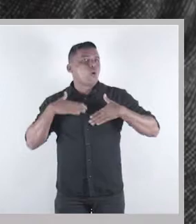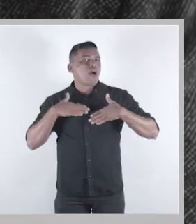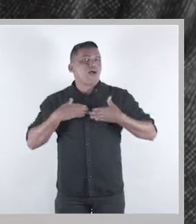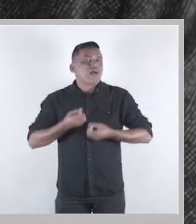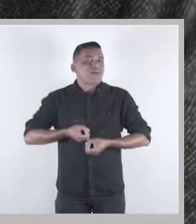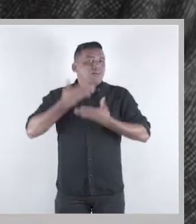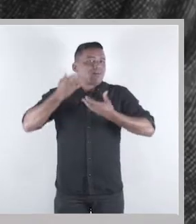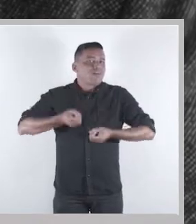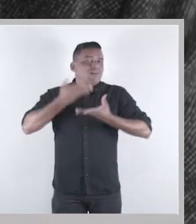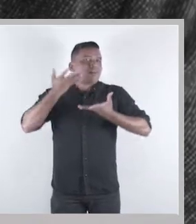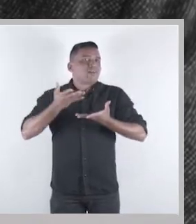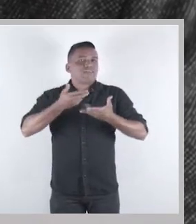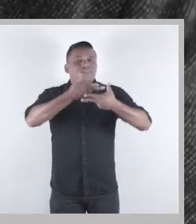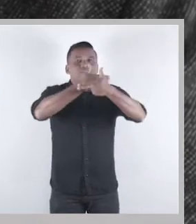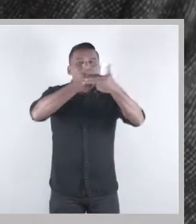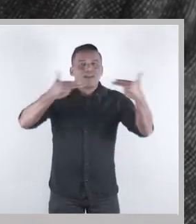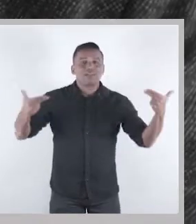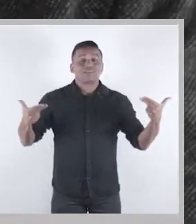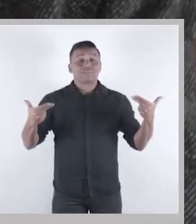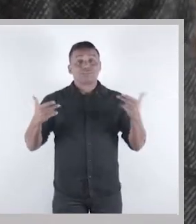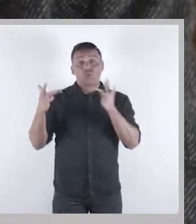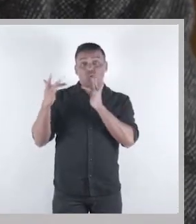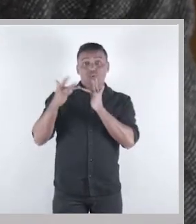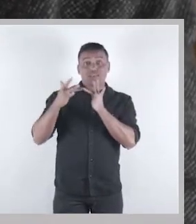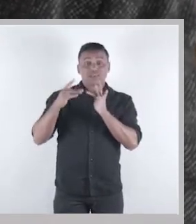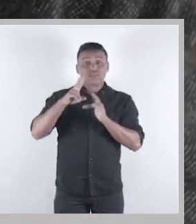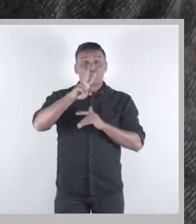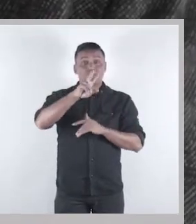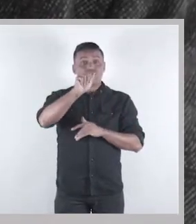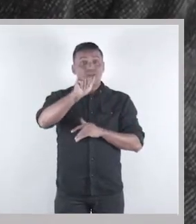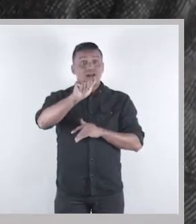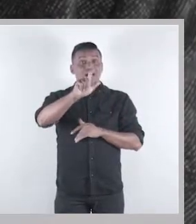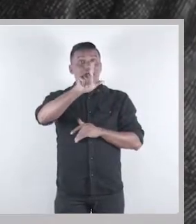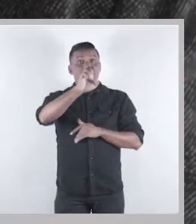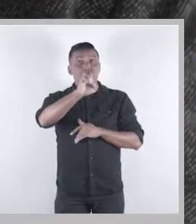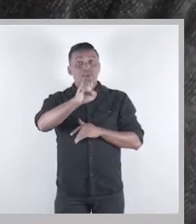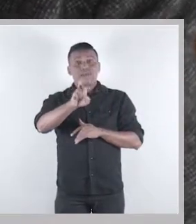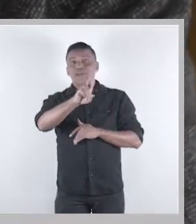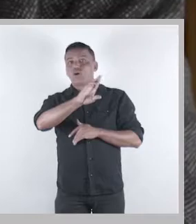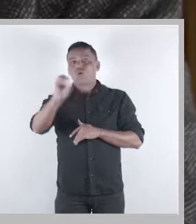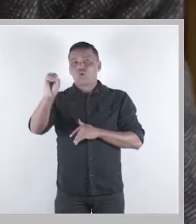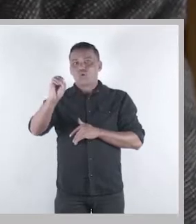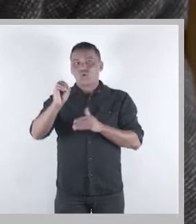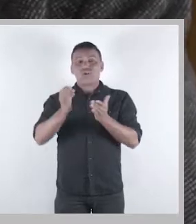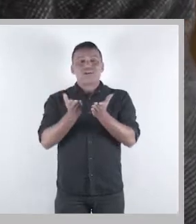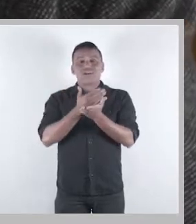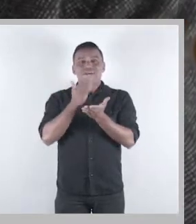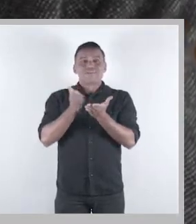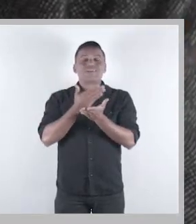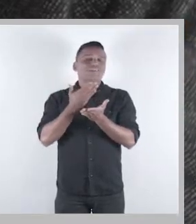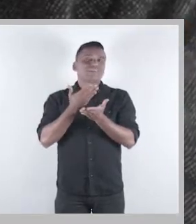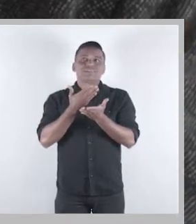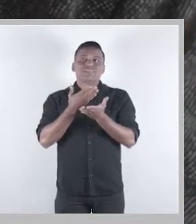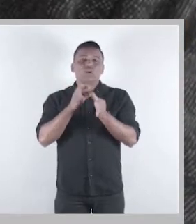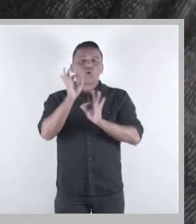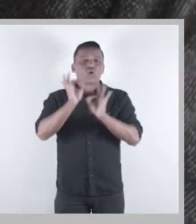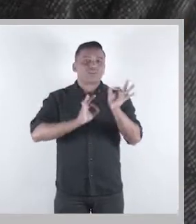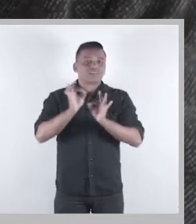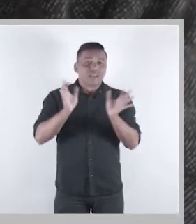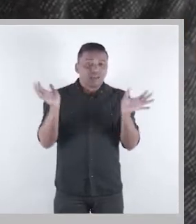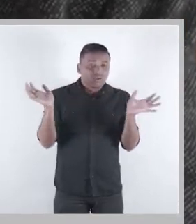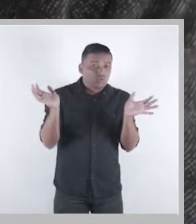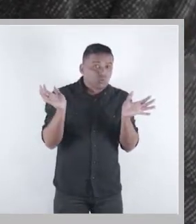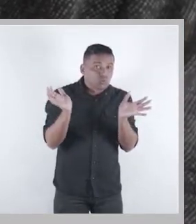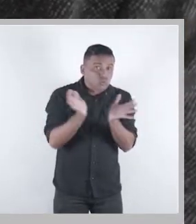eles me convidaram para organizar uma antologia de poetas brasileiros até 35 anos então foram doze